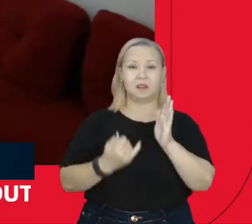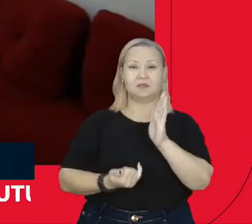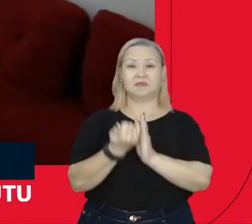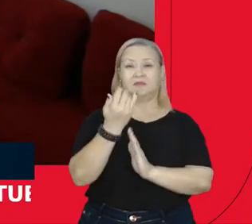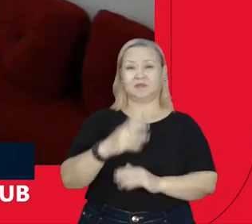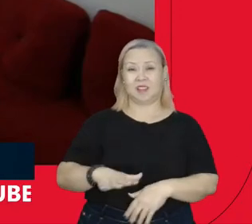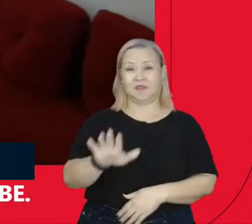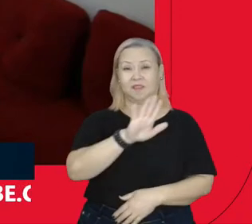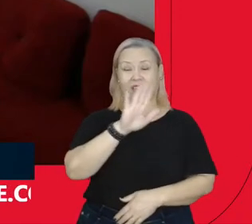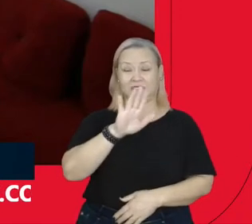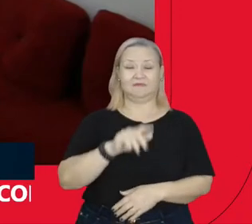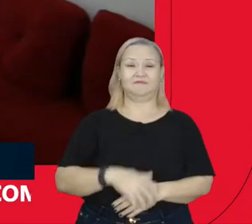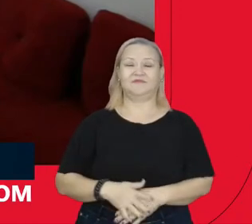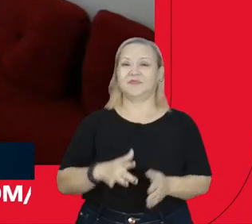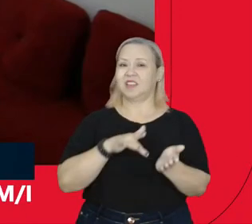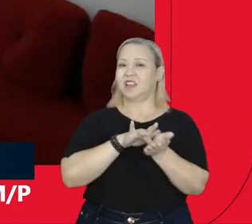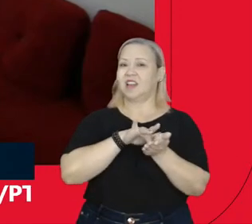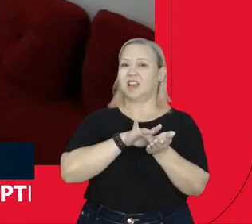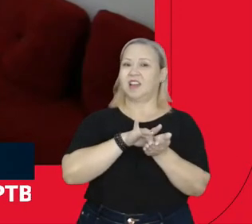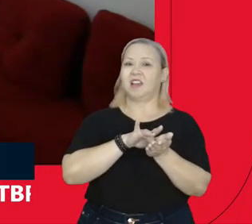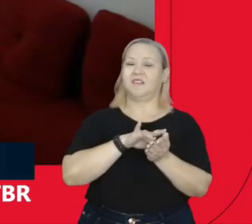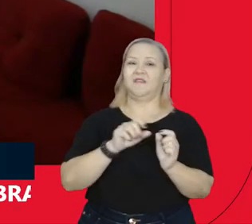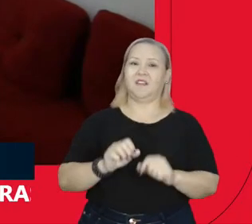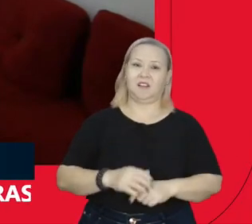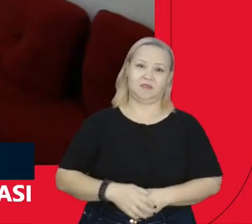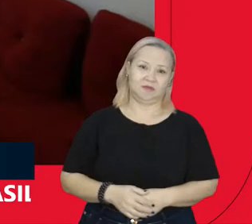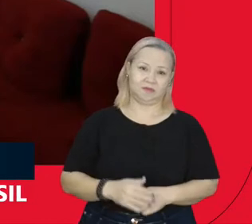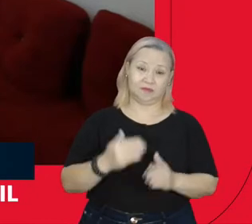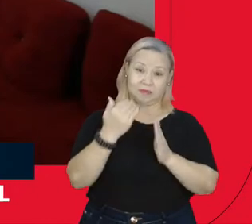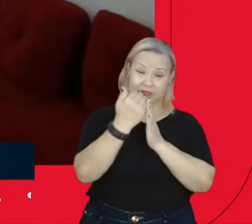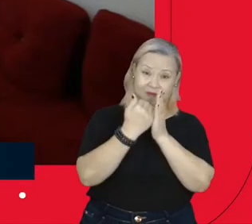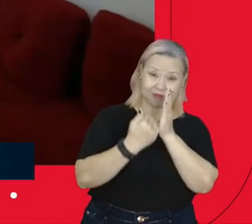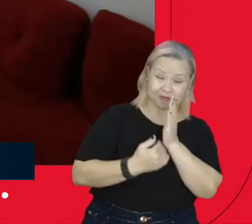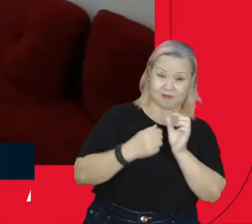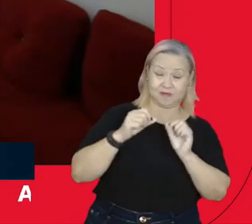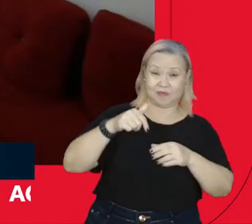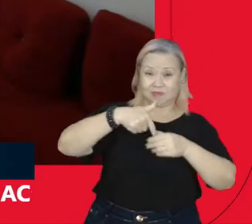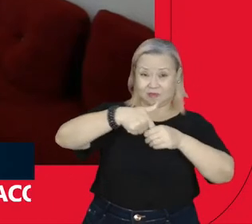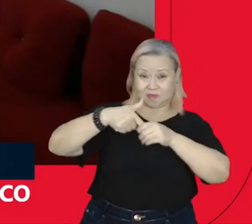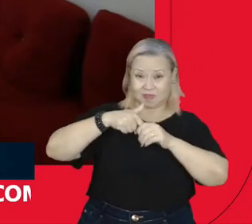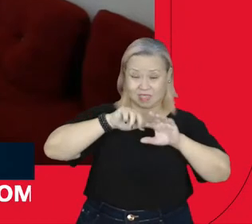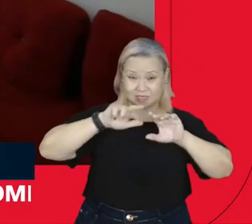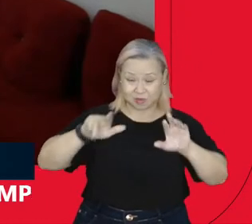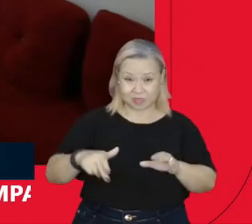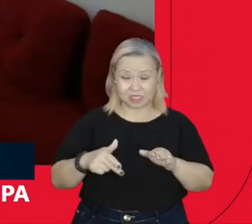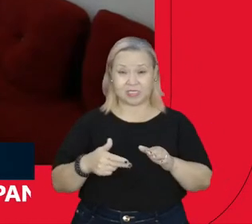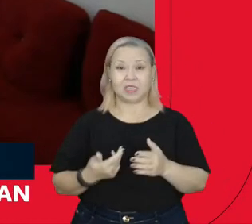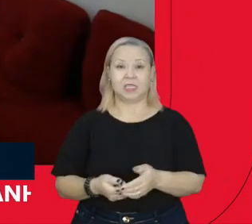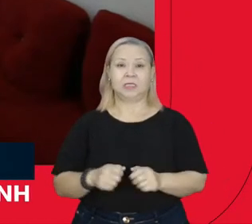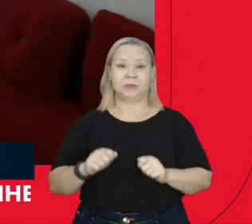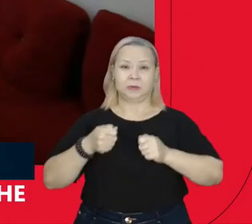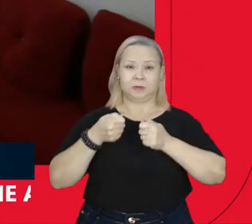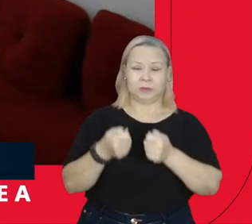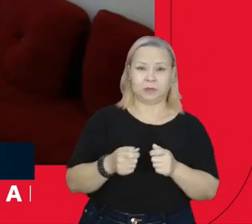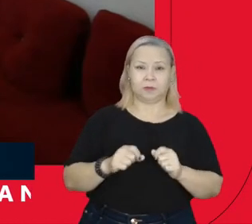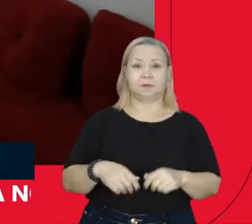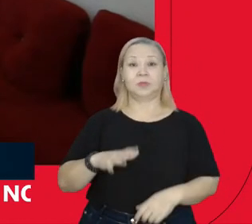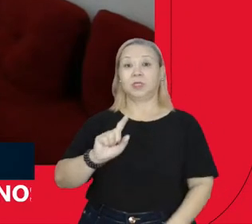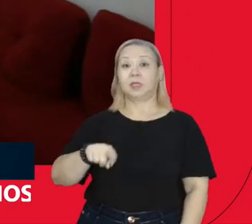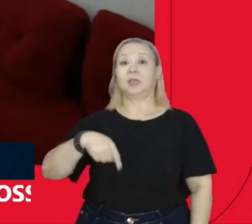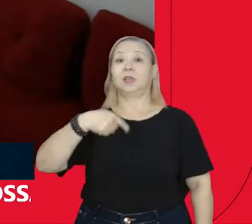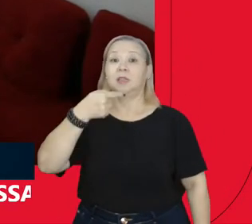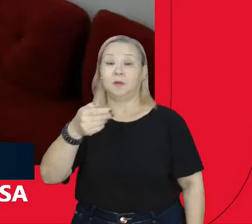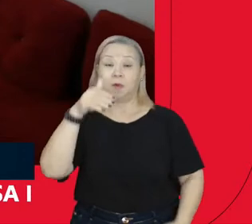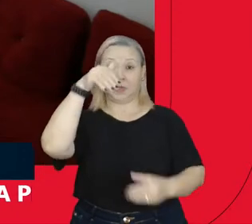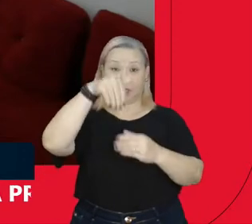é artificial, puxado principalmente pela queda forçada da gasolina, que vai explodir os seus preços aí logo depois